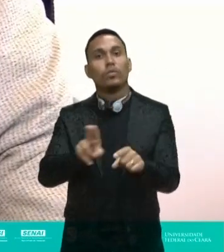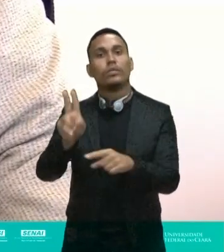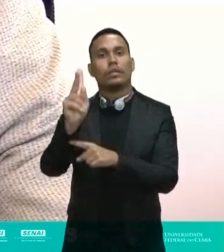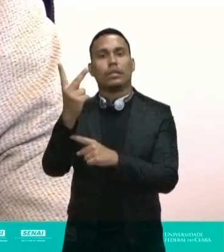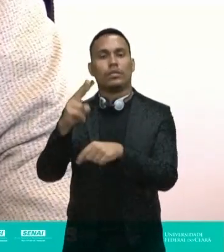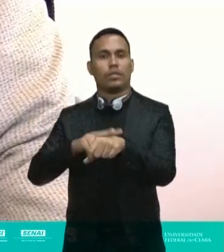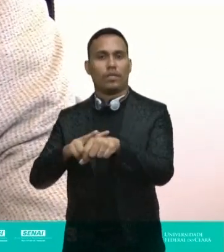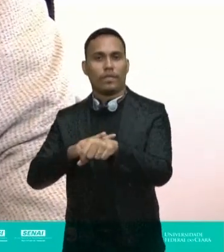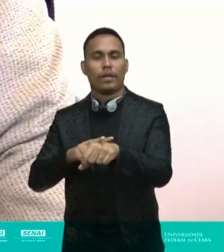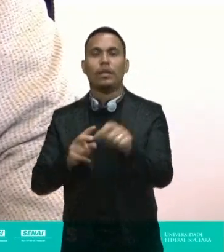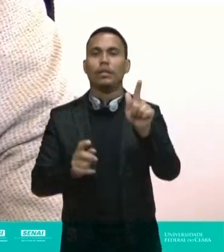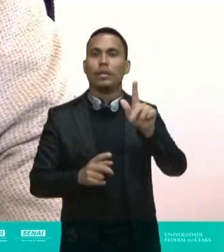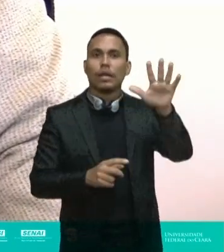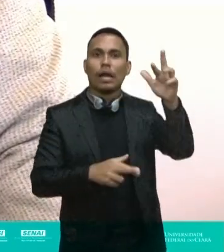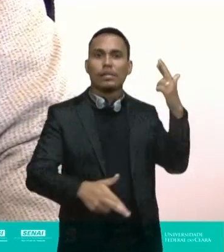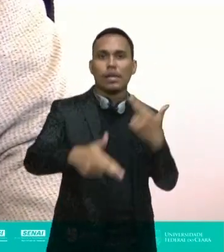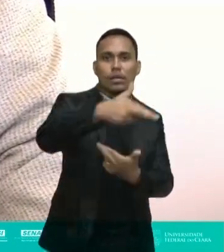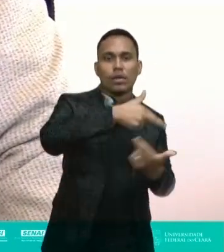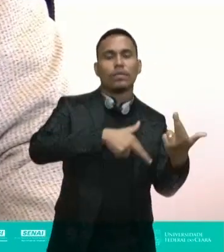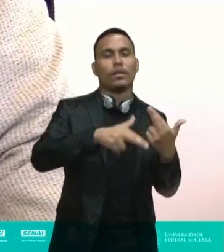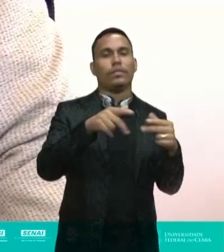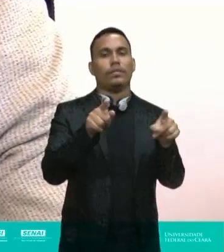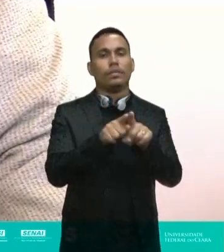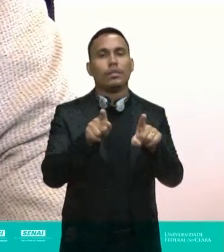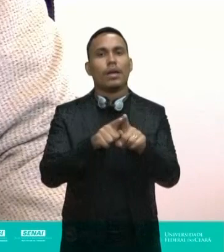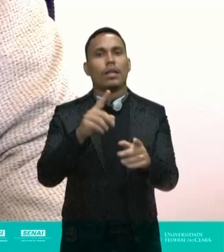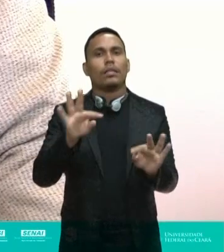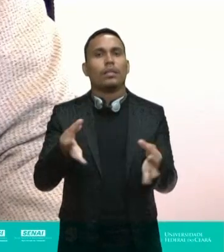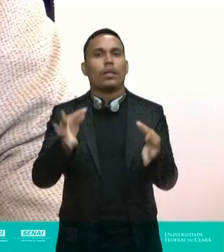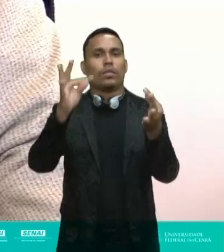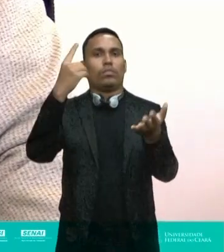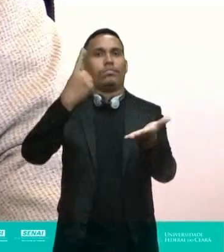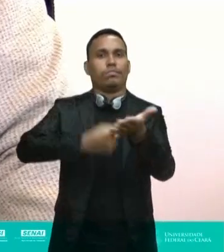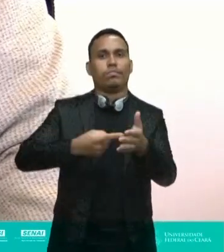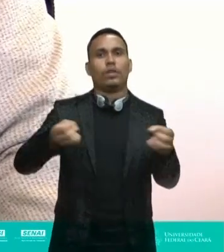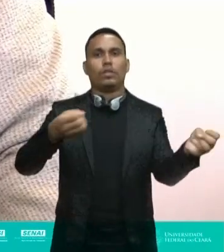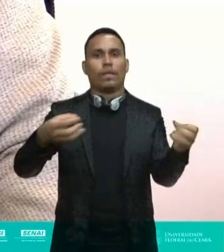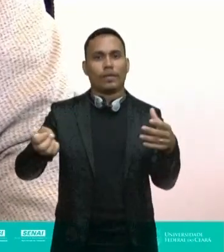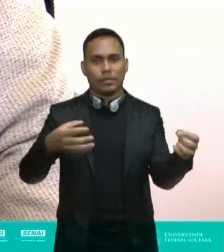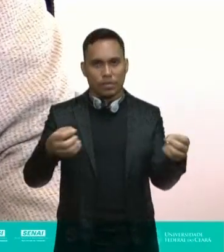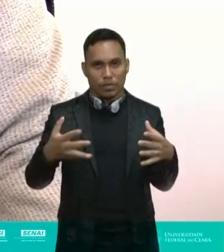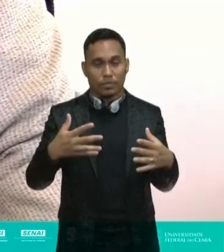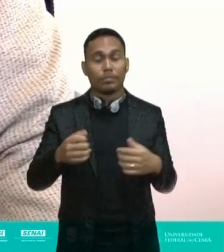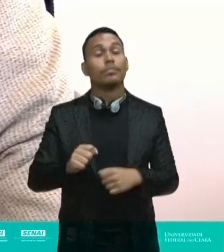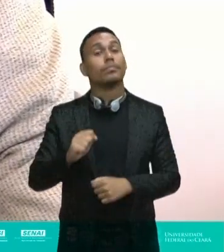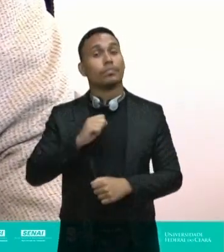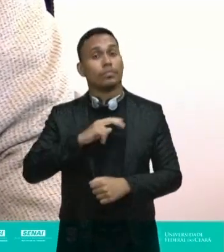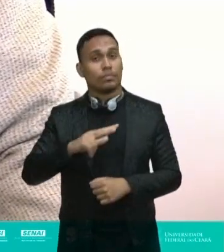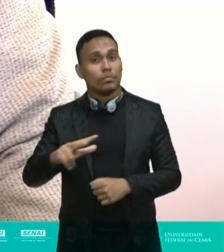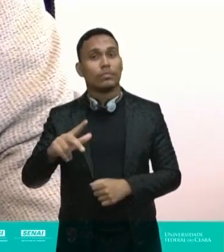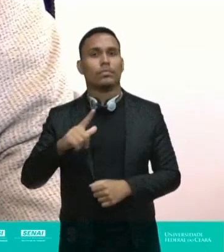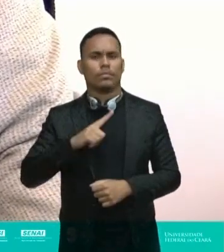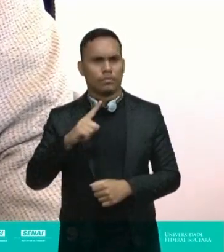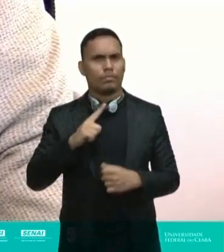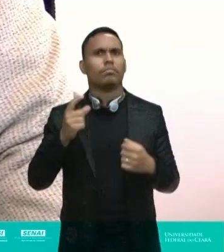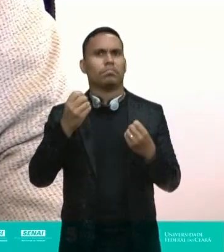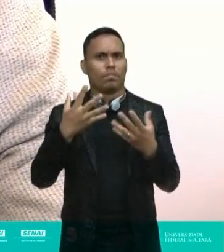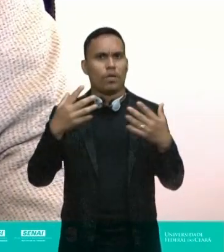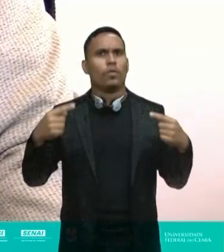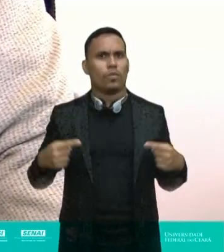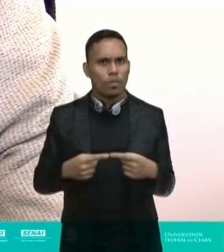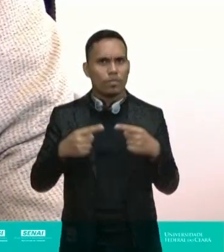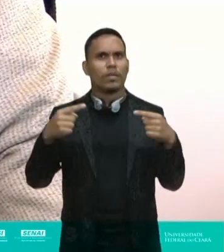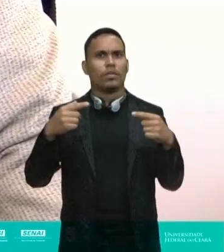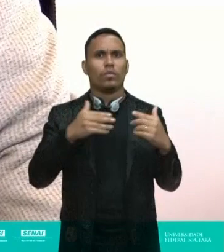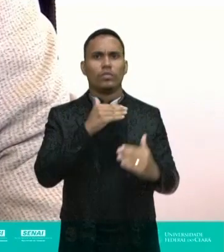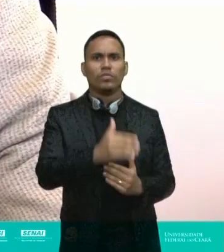e gases renováveis, com uma elevada componente tecnológica e de inovação. Portugal beneficia de condições muito favoráveis para o